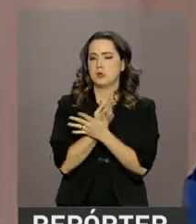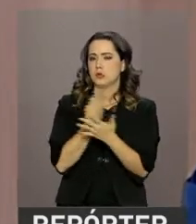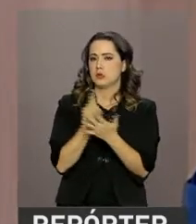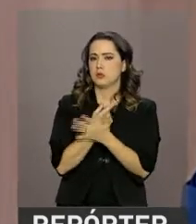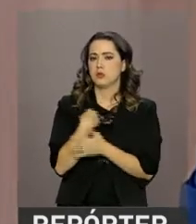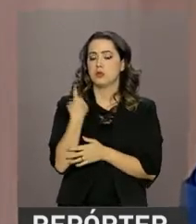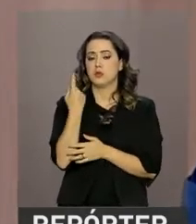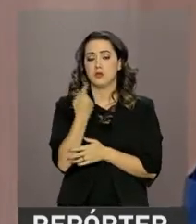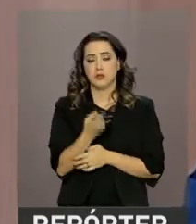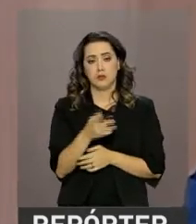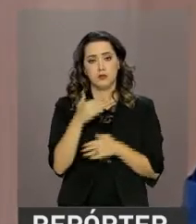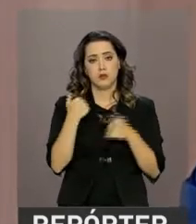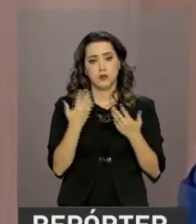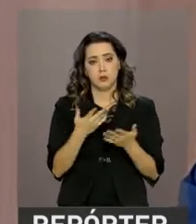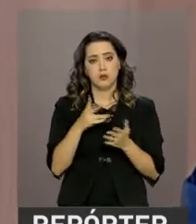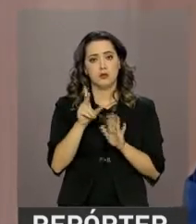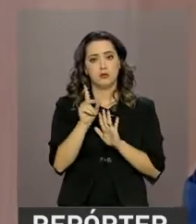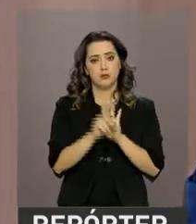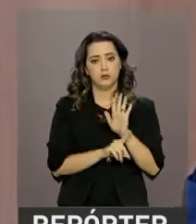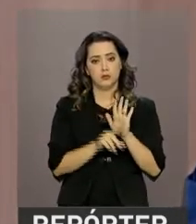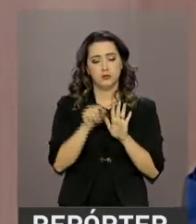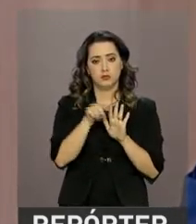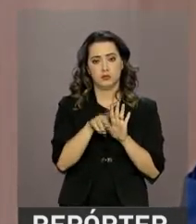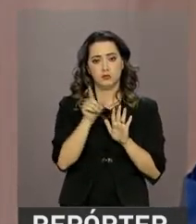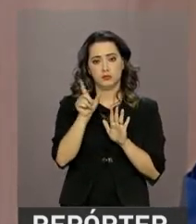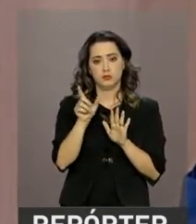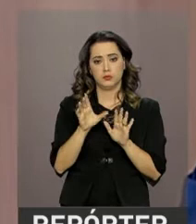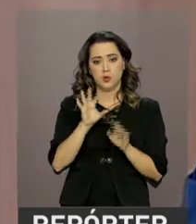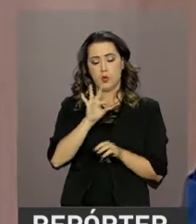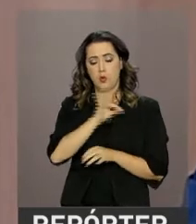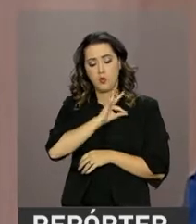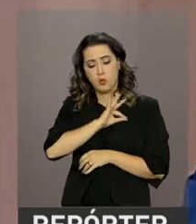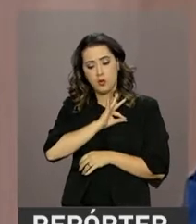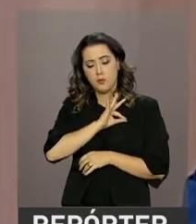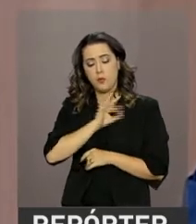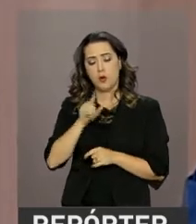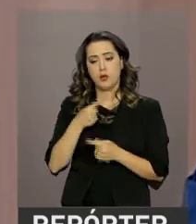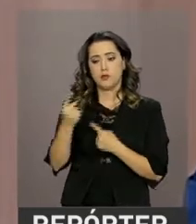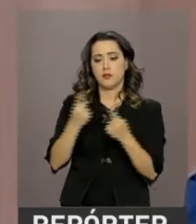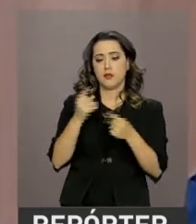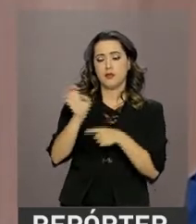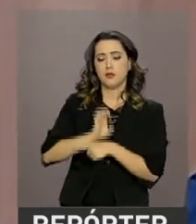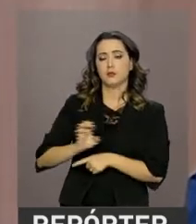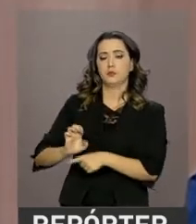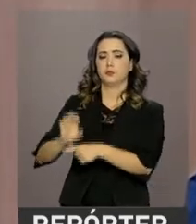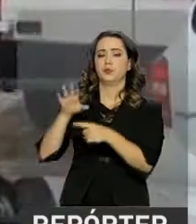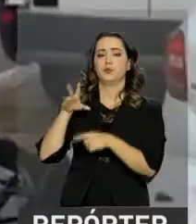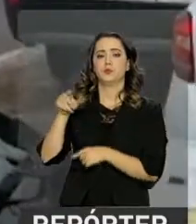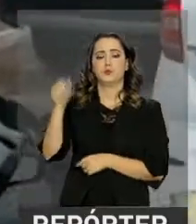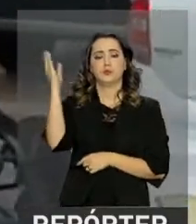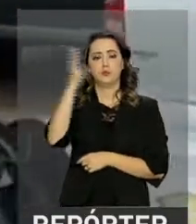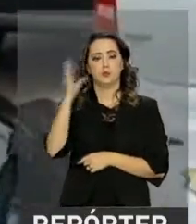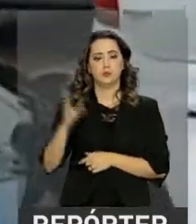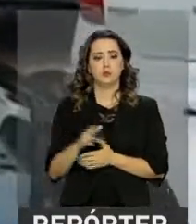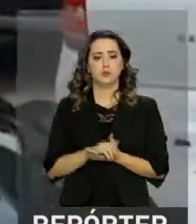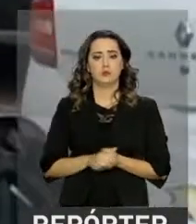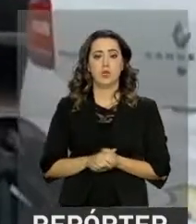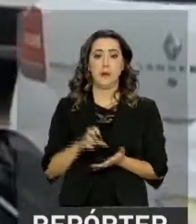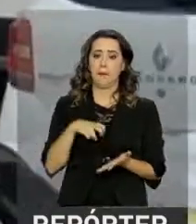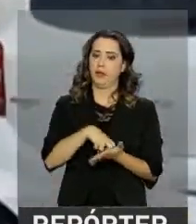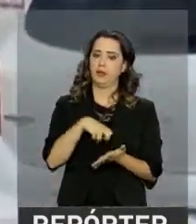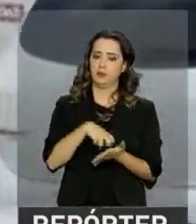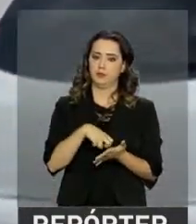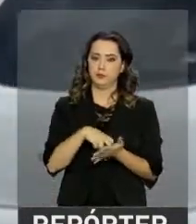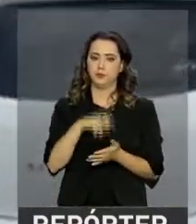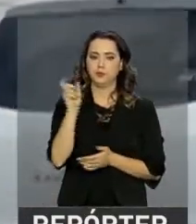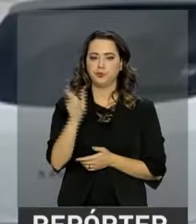A diretoria de inteligência consolida um pacote acionável e transmite isso para cada uma das polícias civis do Brasil. As penas para quem comete